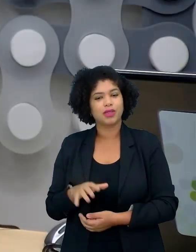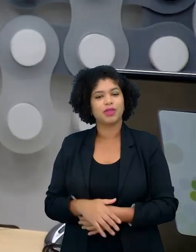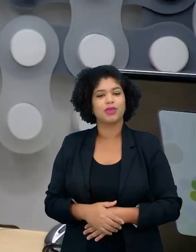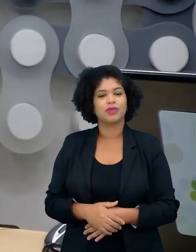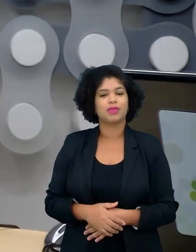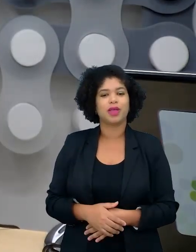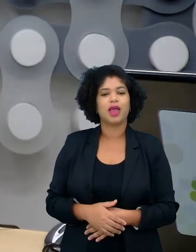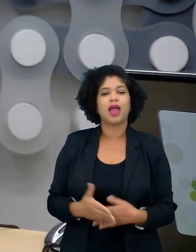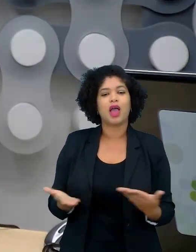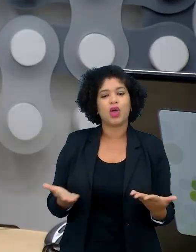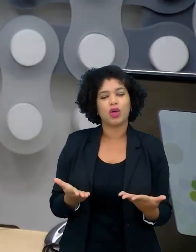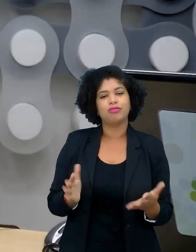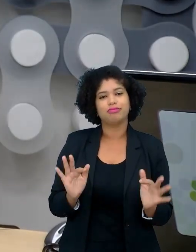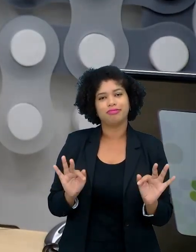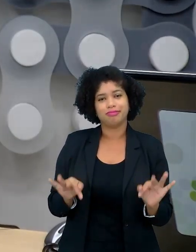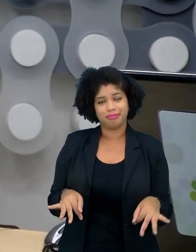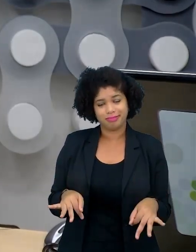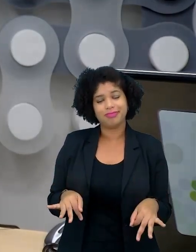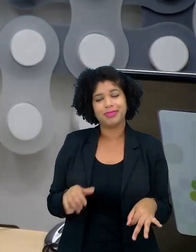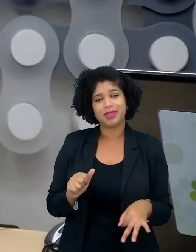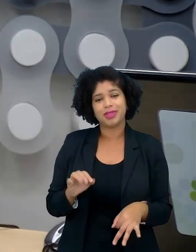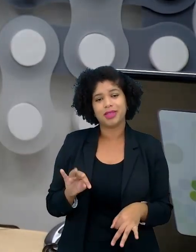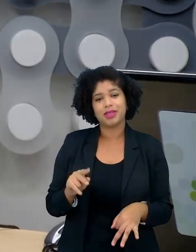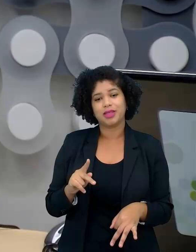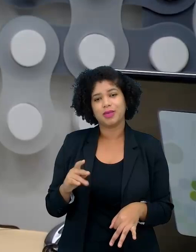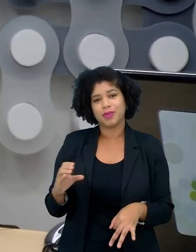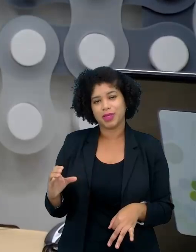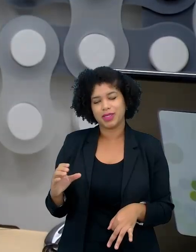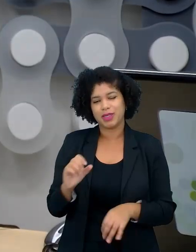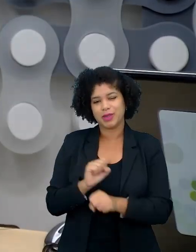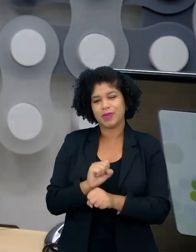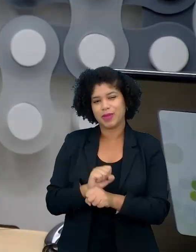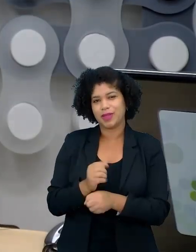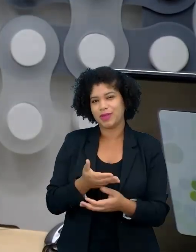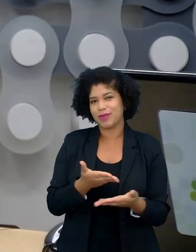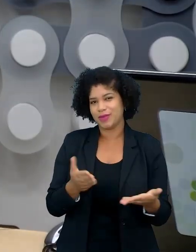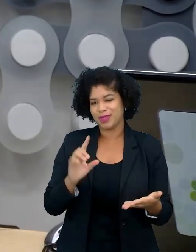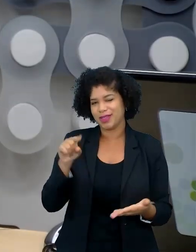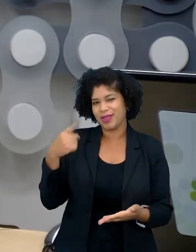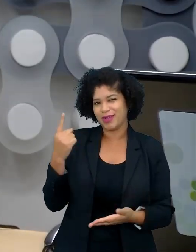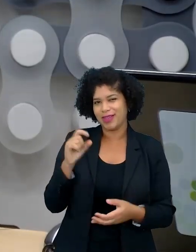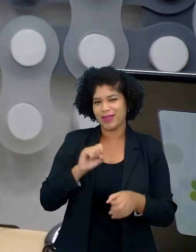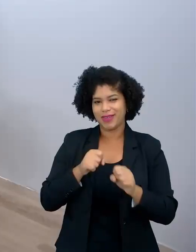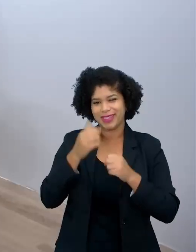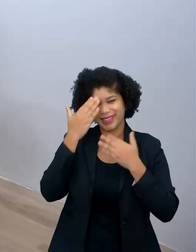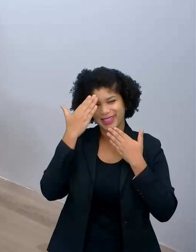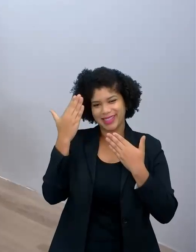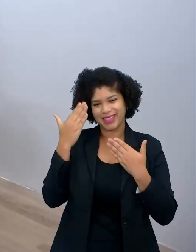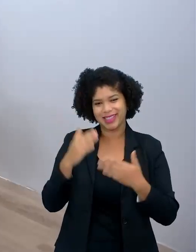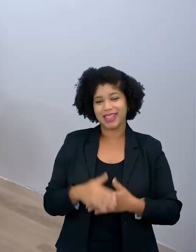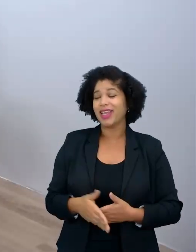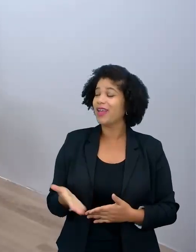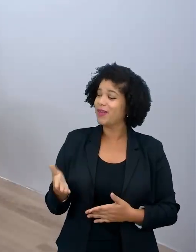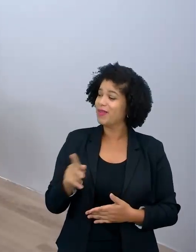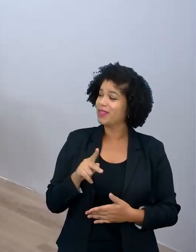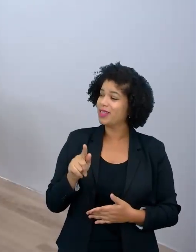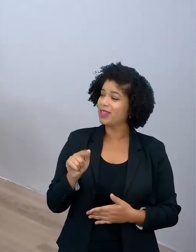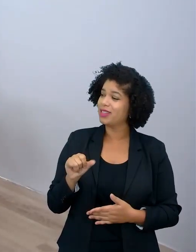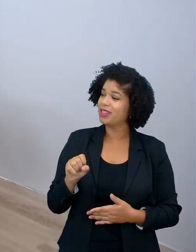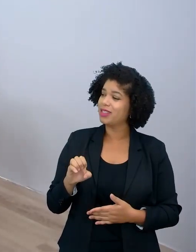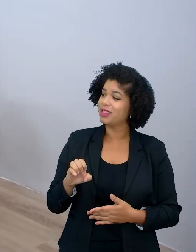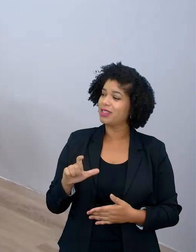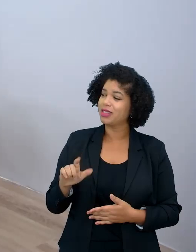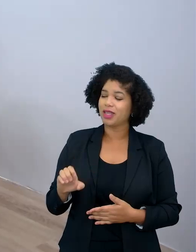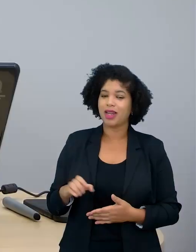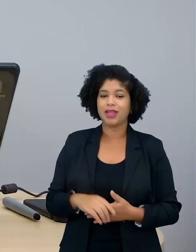aqui, então, já me despedir e agradecer e aguardo vocês aí numa próxima formação. Obrigado. Com você, professora Gisele.